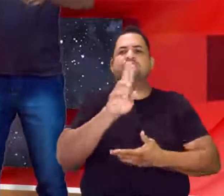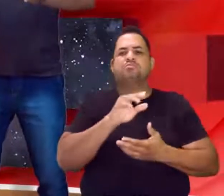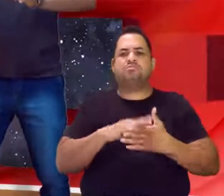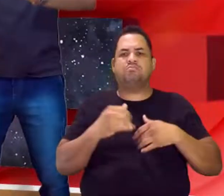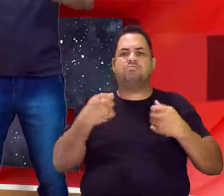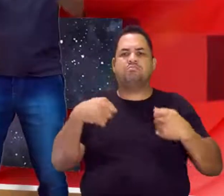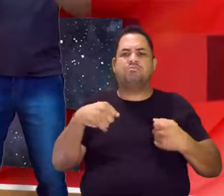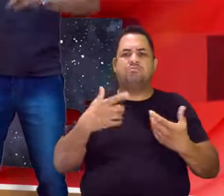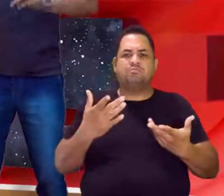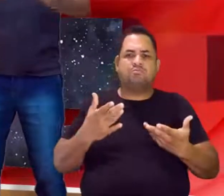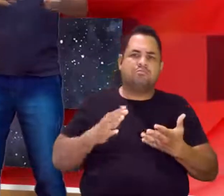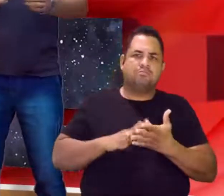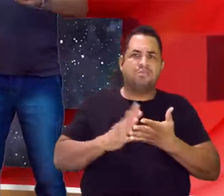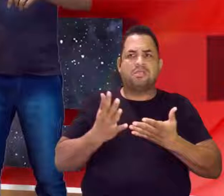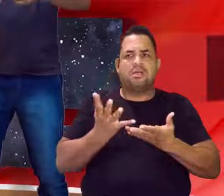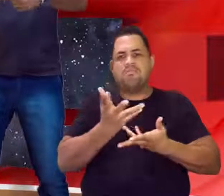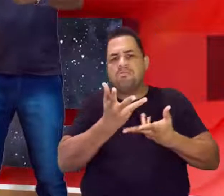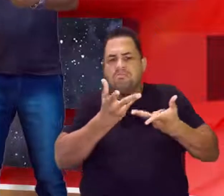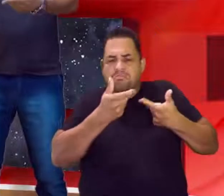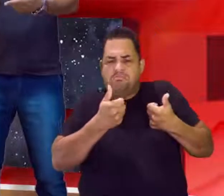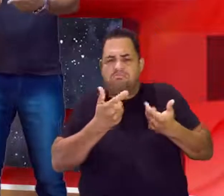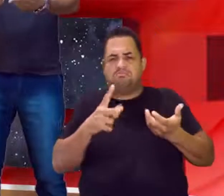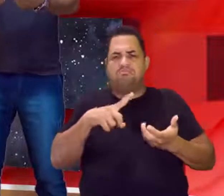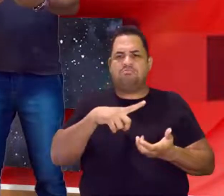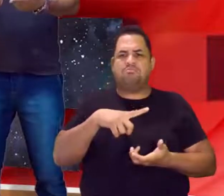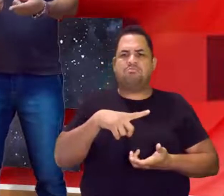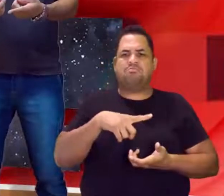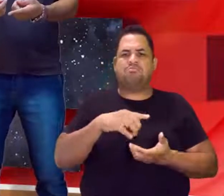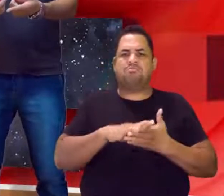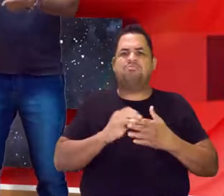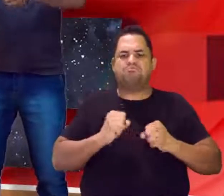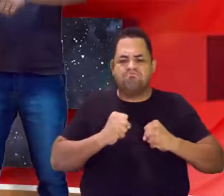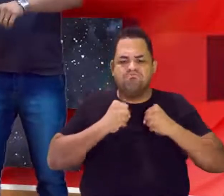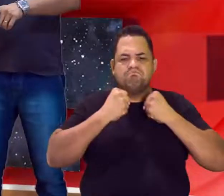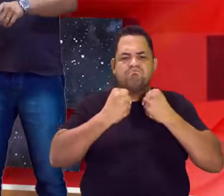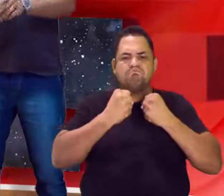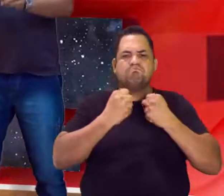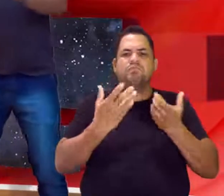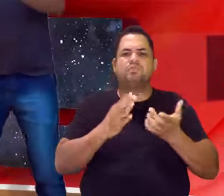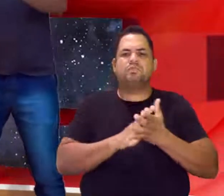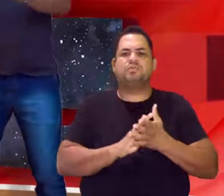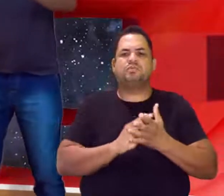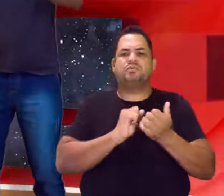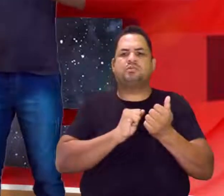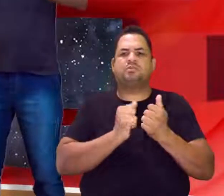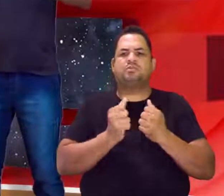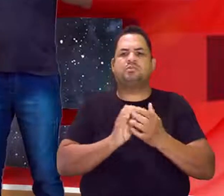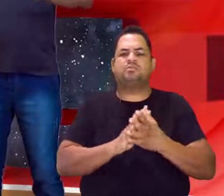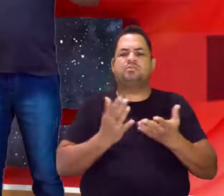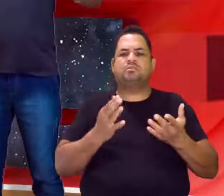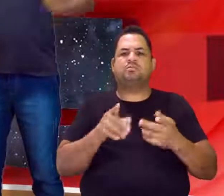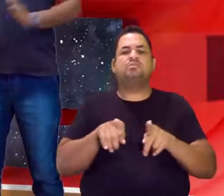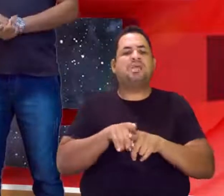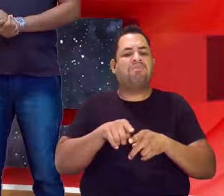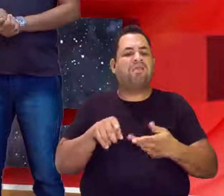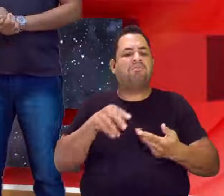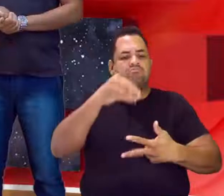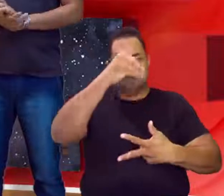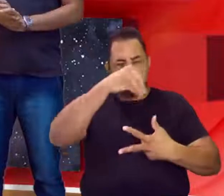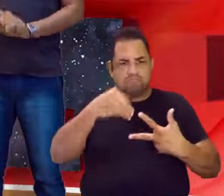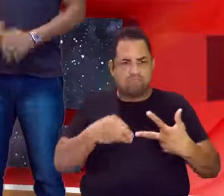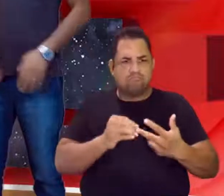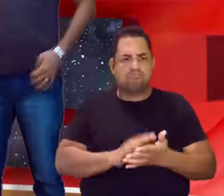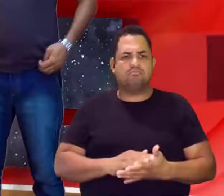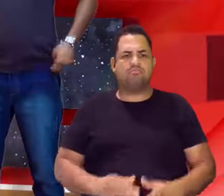para poder ficar mais habilidoso e ter mais, né, resistência no esporte. O Enem é a mesma coisa.